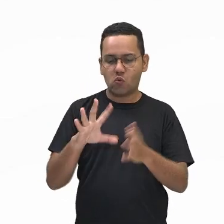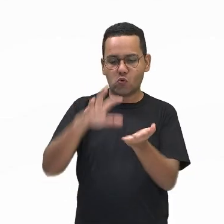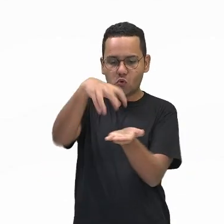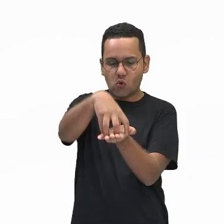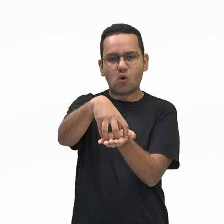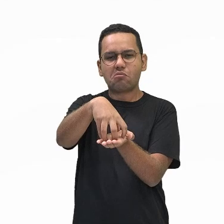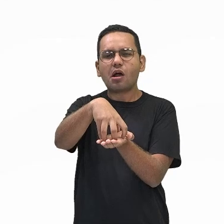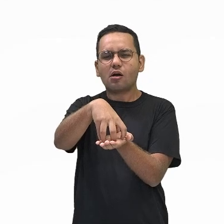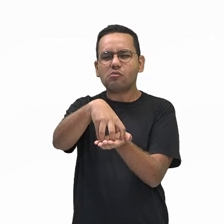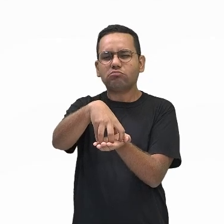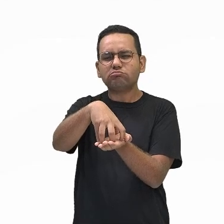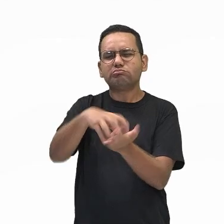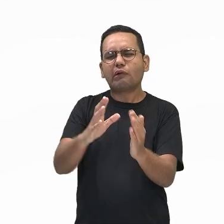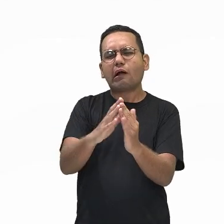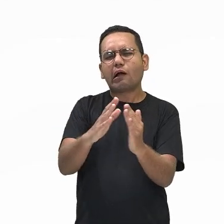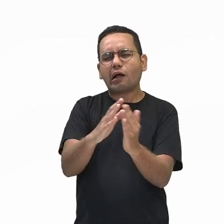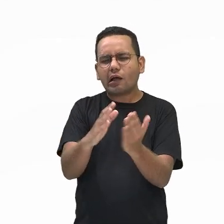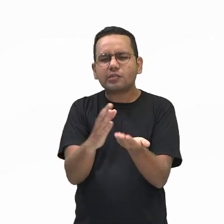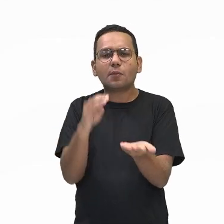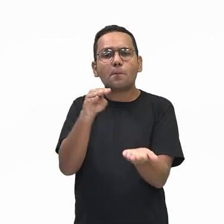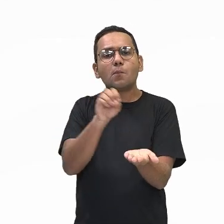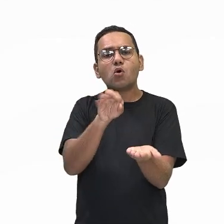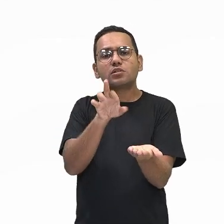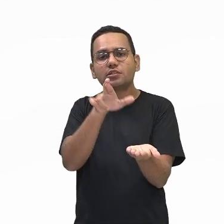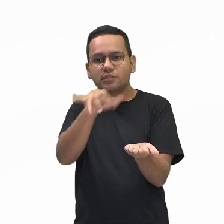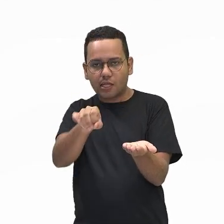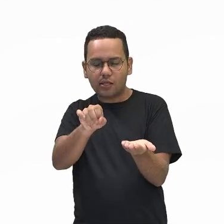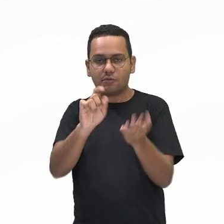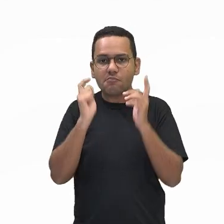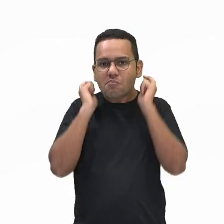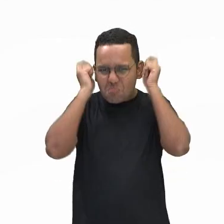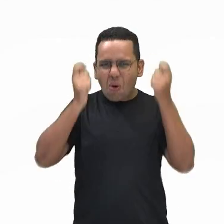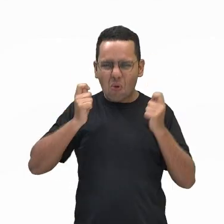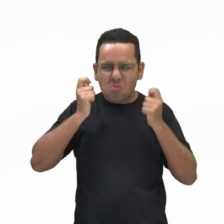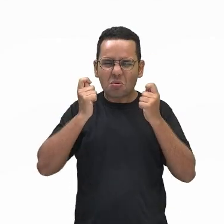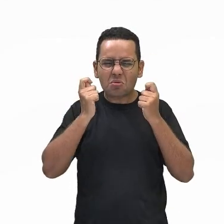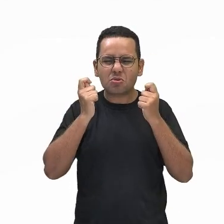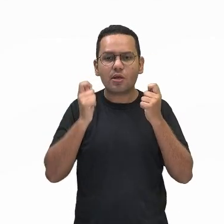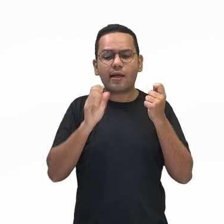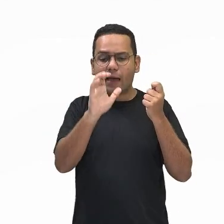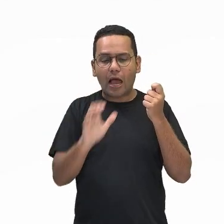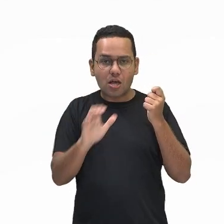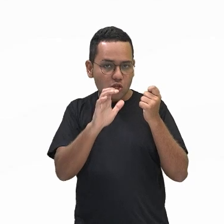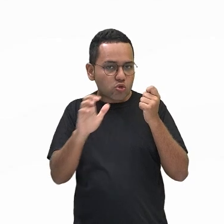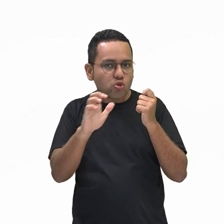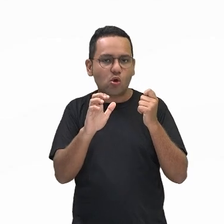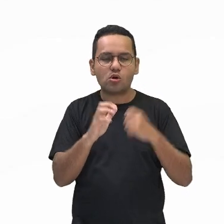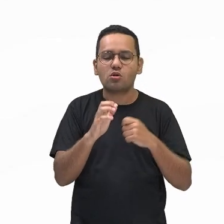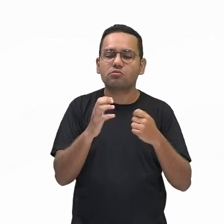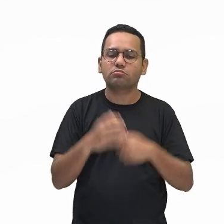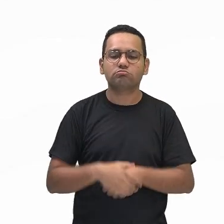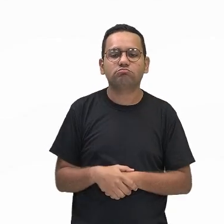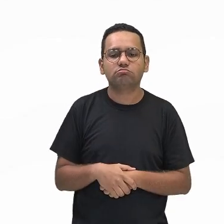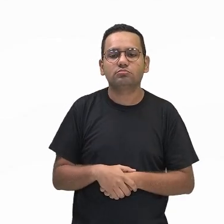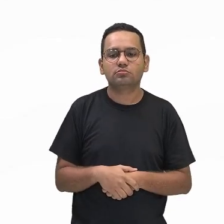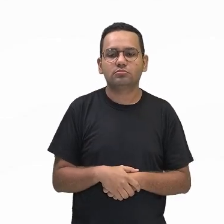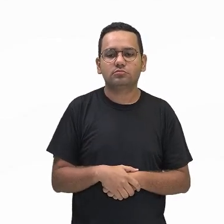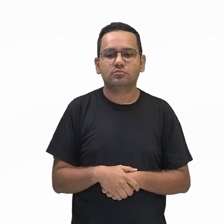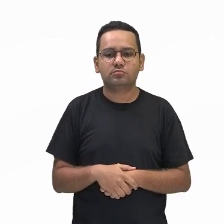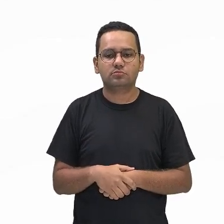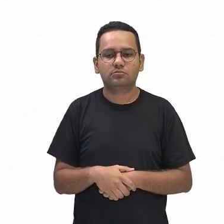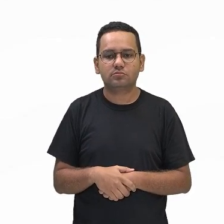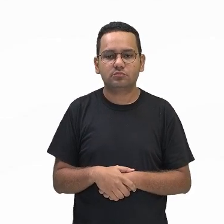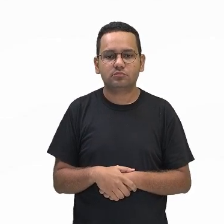ele morava, né? Onde ele exercia ali a sua profissão, né, digamos assim. E aí Gregor Mendel, ele não